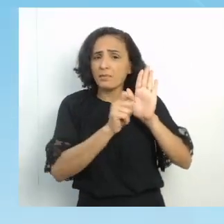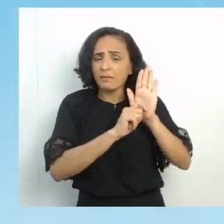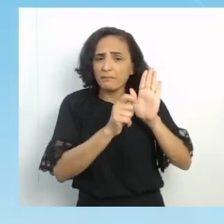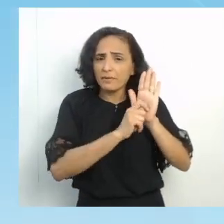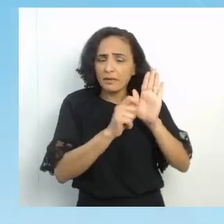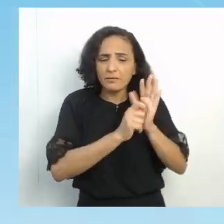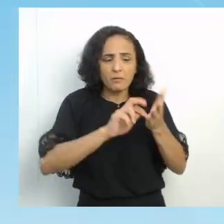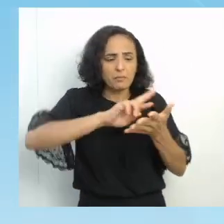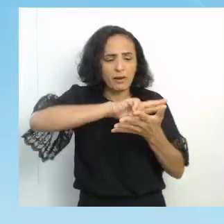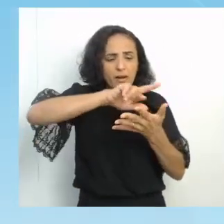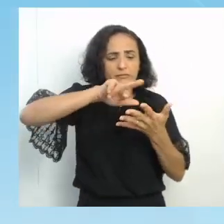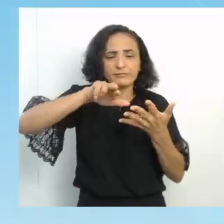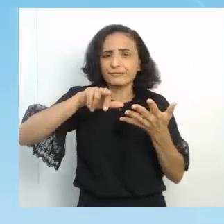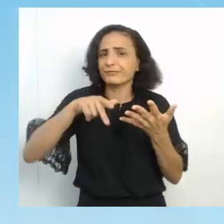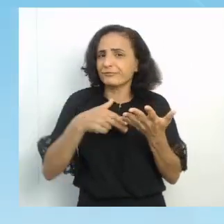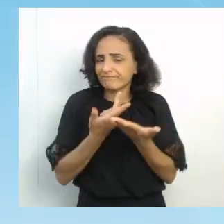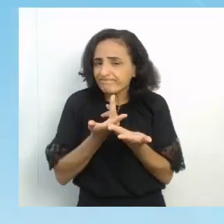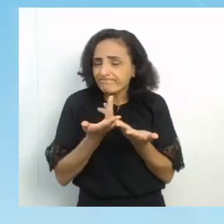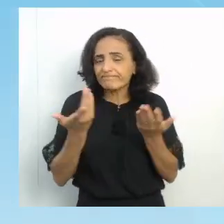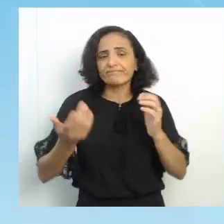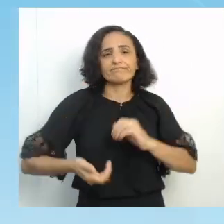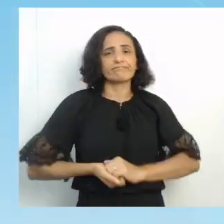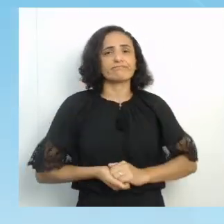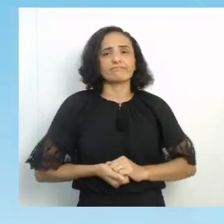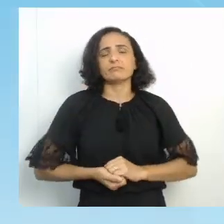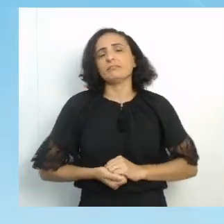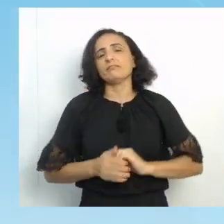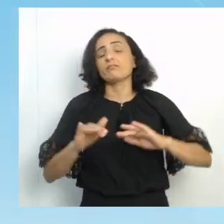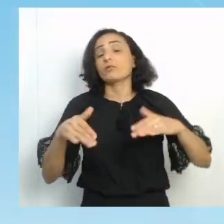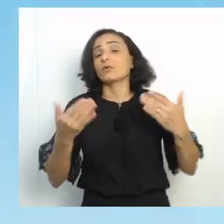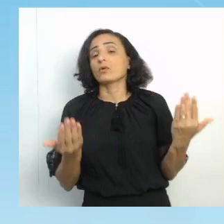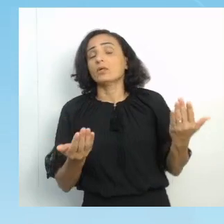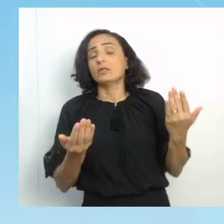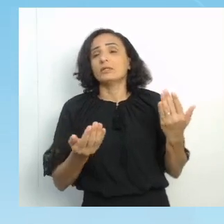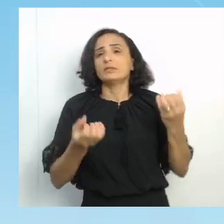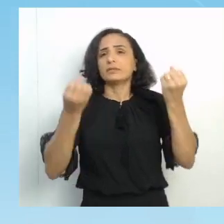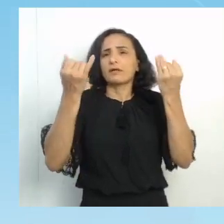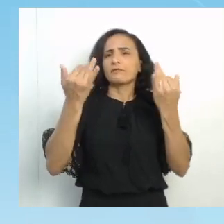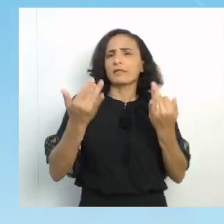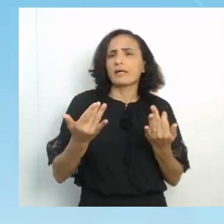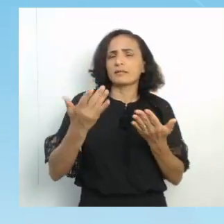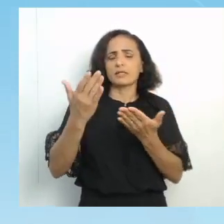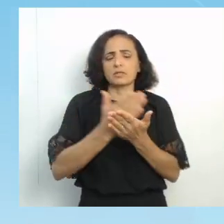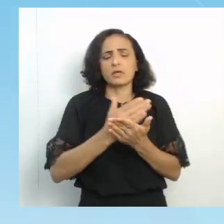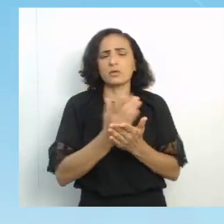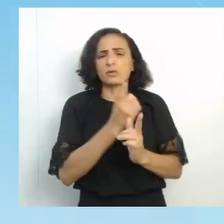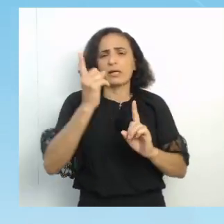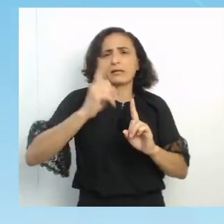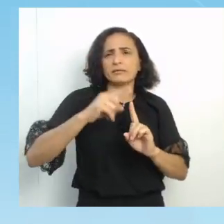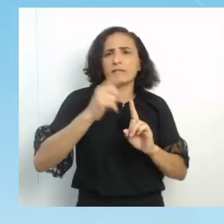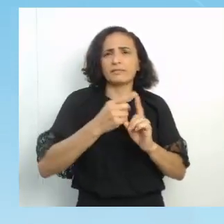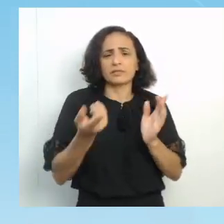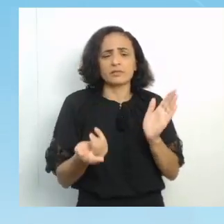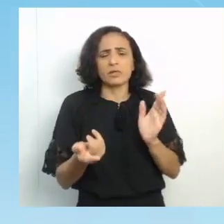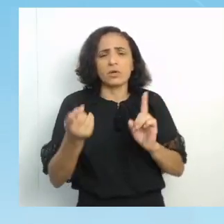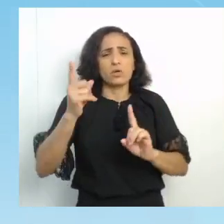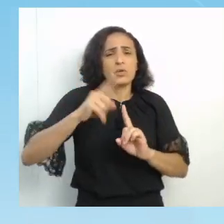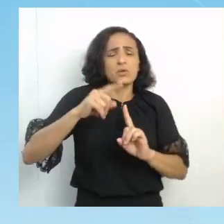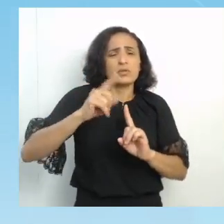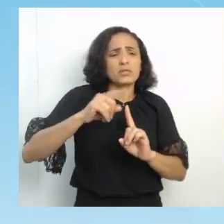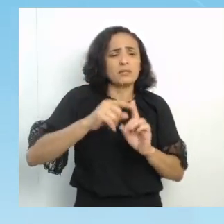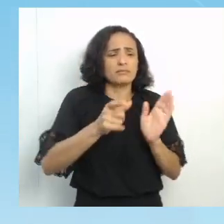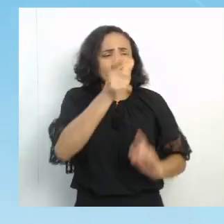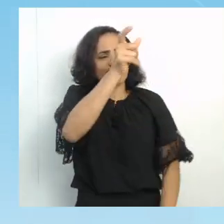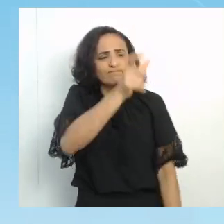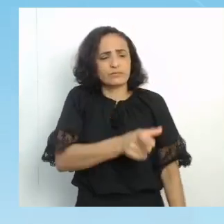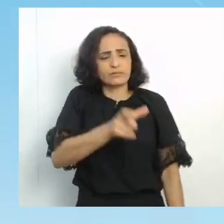LSD. E aí, quando se fala das drogas, a gente tem que falar dos tipos de consumidores,